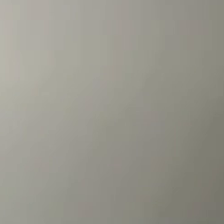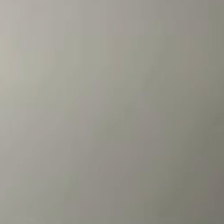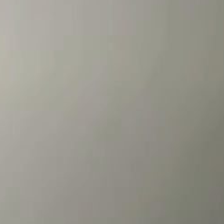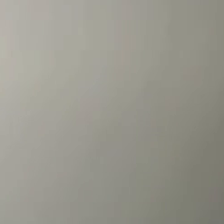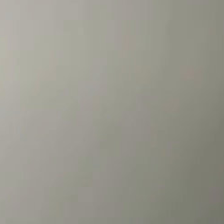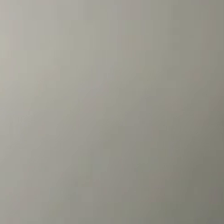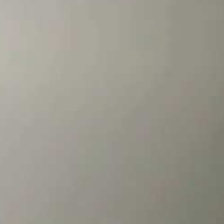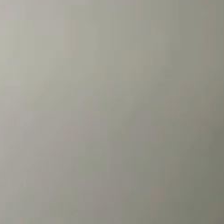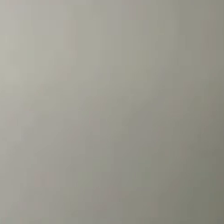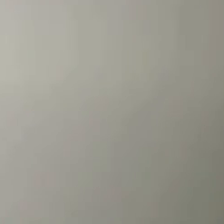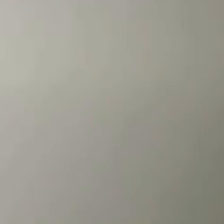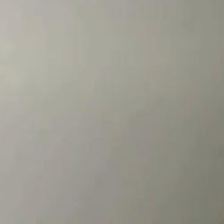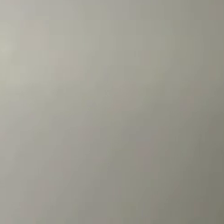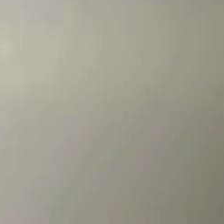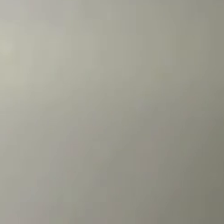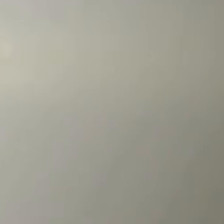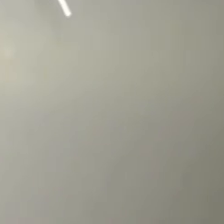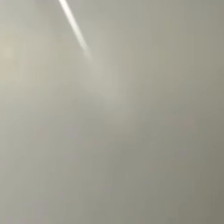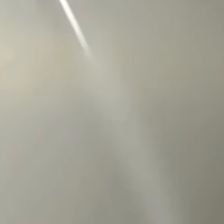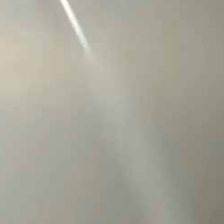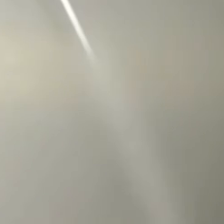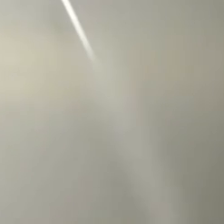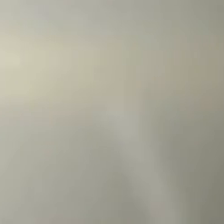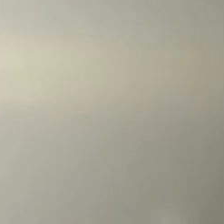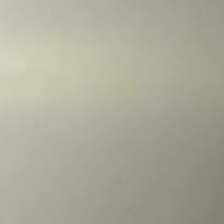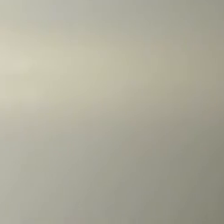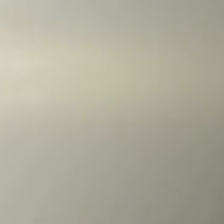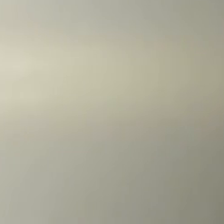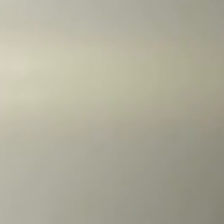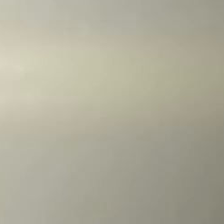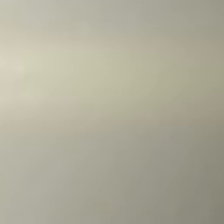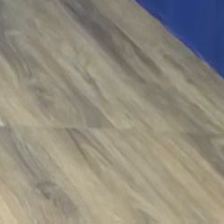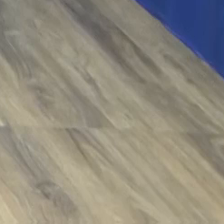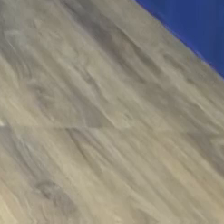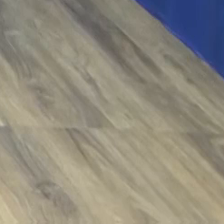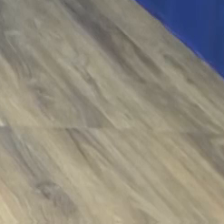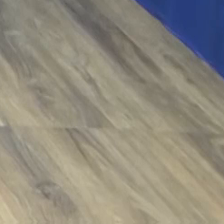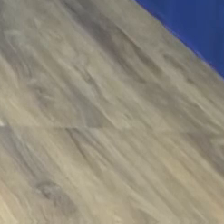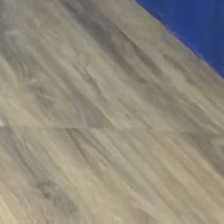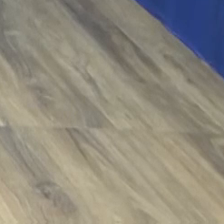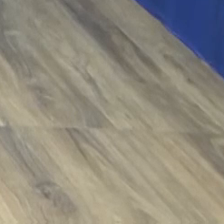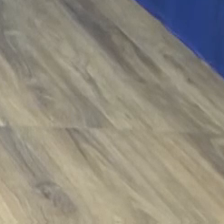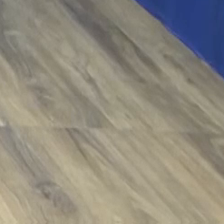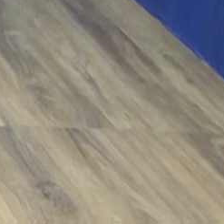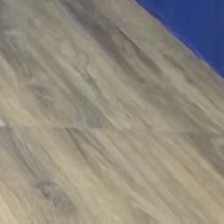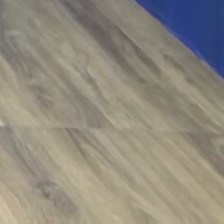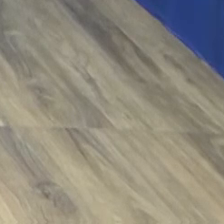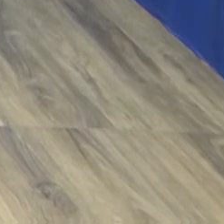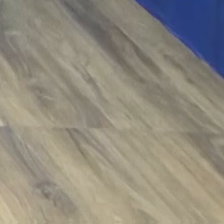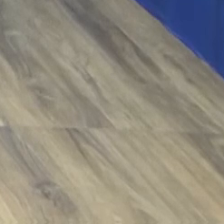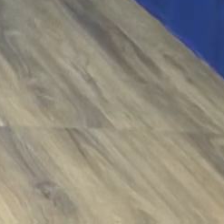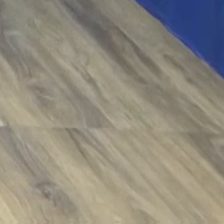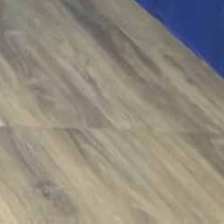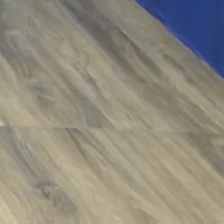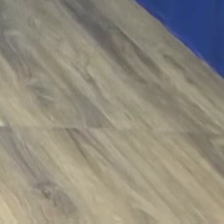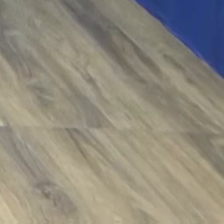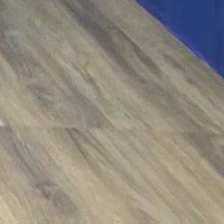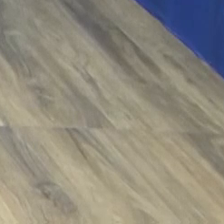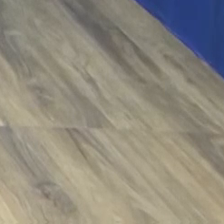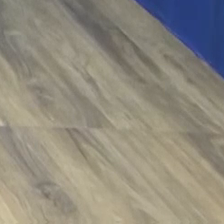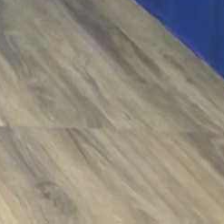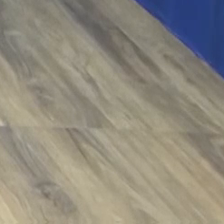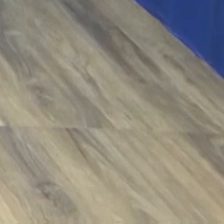falta de ar, e infelizmente acabar vindo a óbito se não for socorrido prontamente.